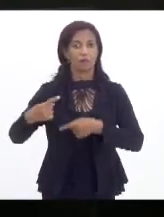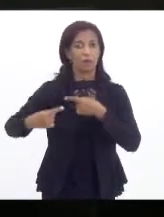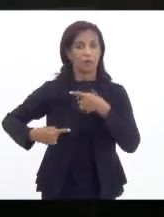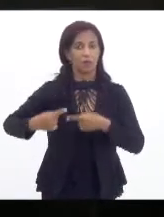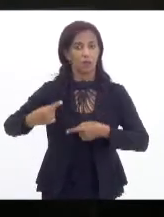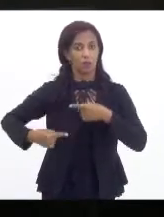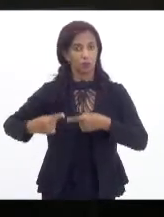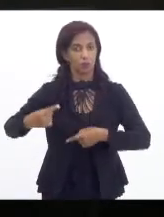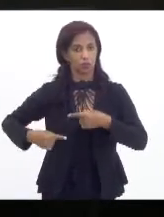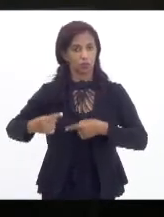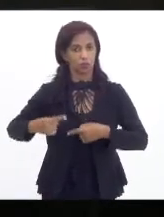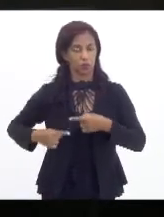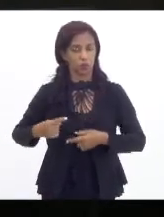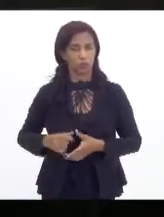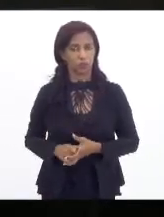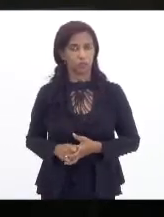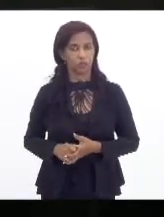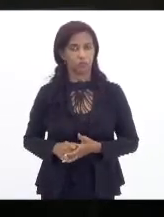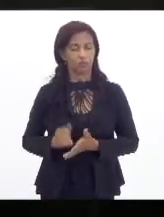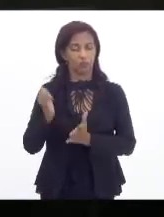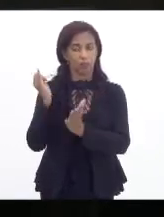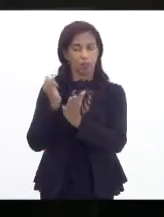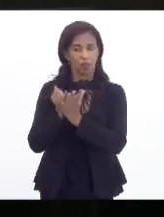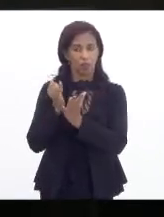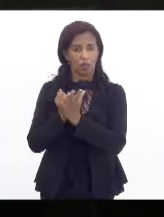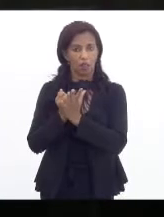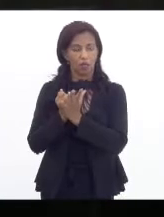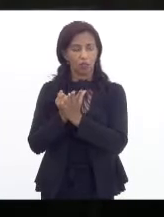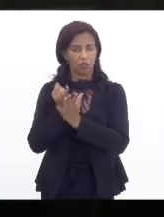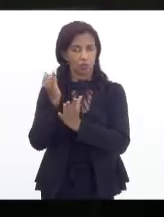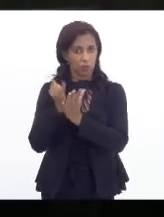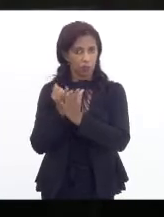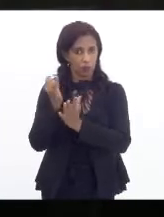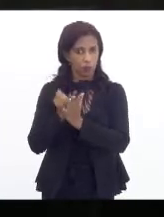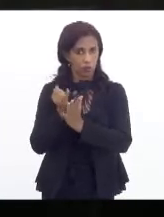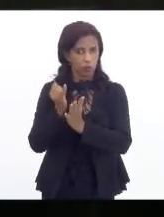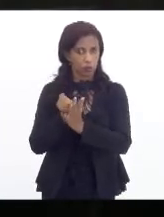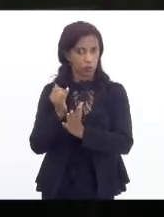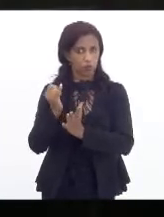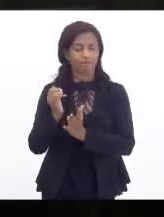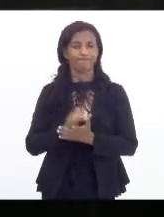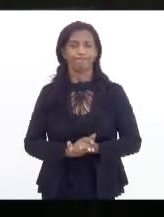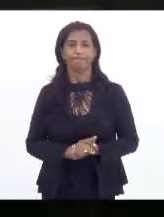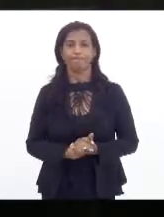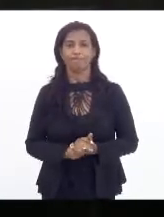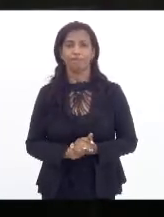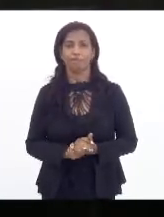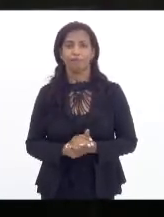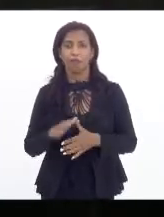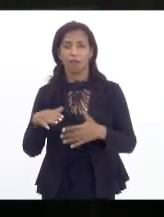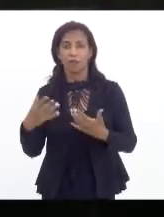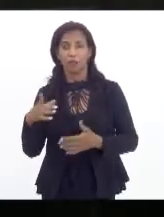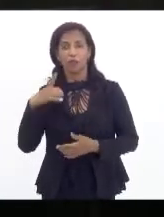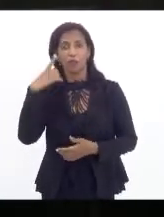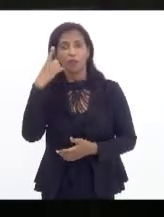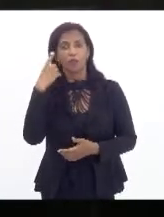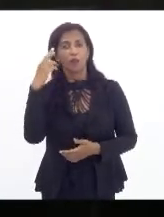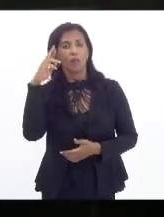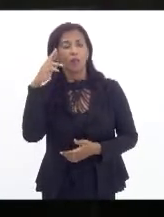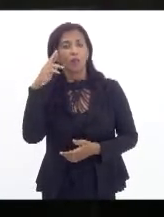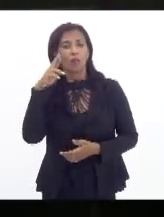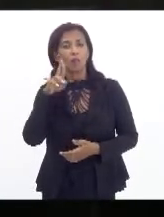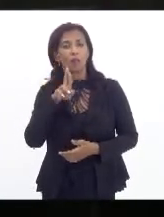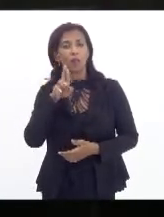política de concessão de isenções tributárias, que foi, deputada Rejane, muito